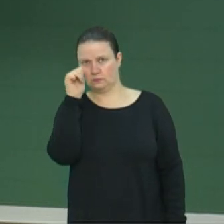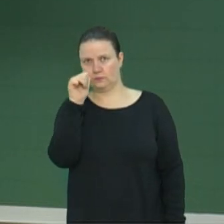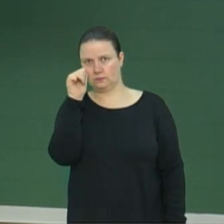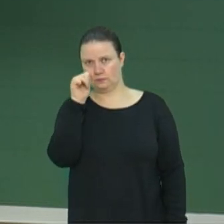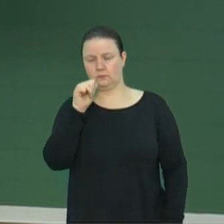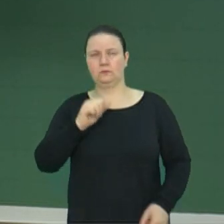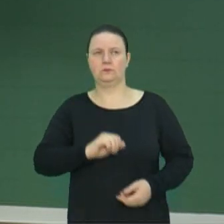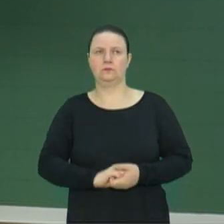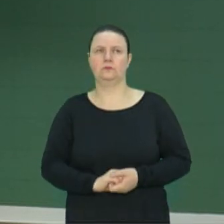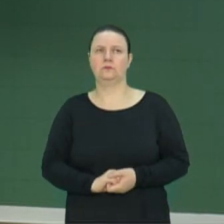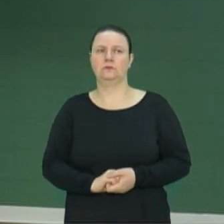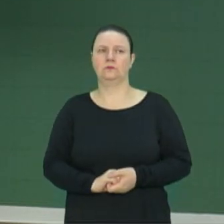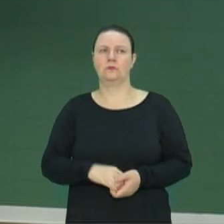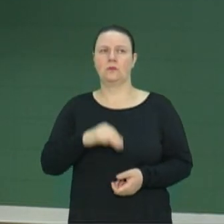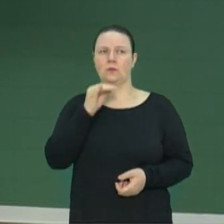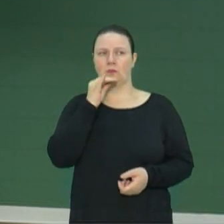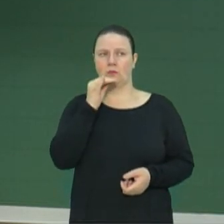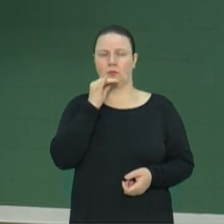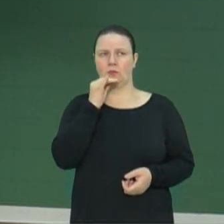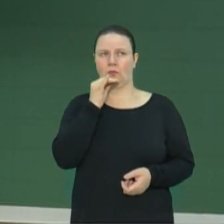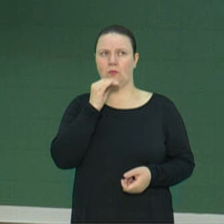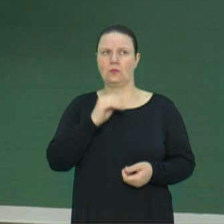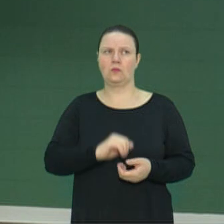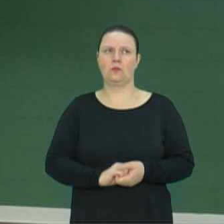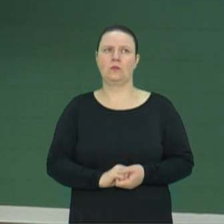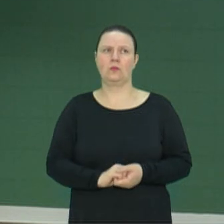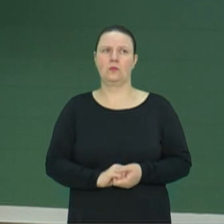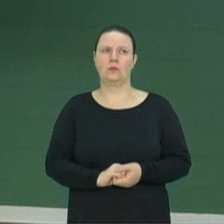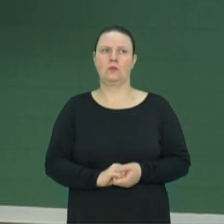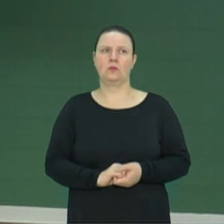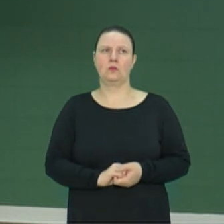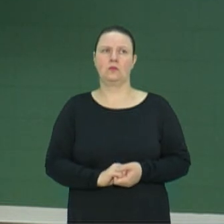exemplo, esta, uma palavra feminina.